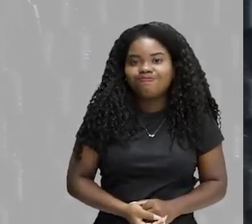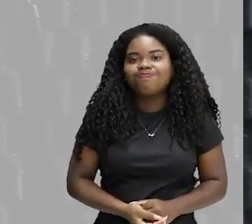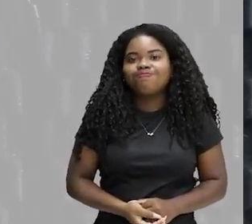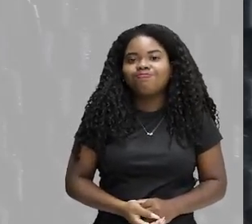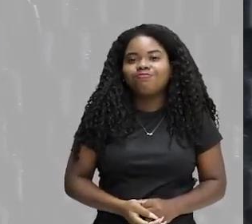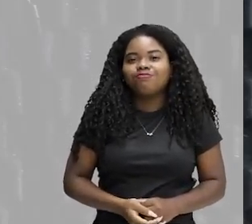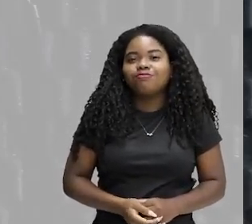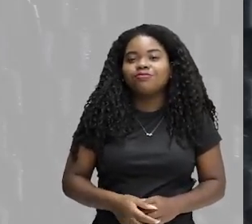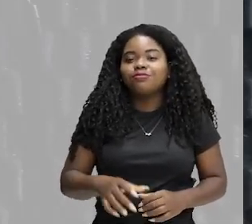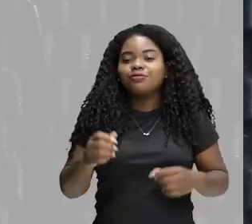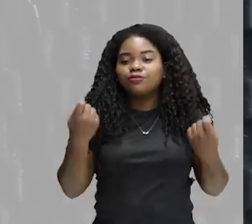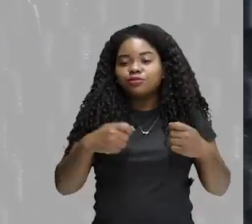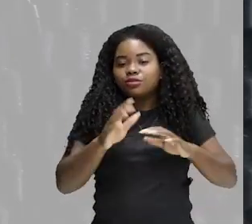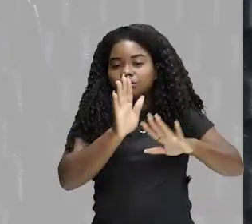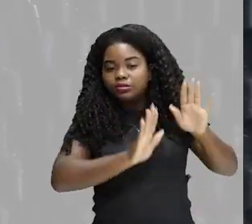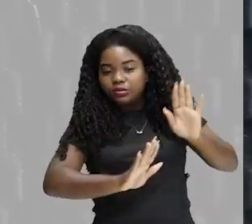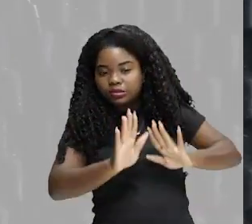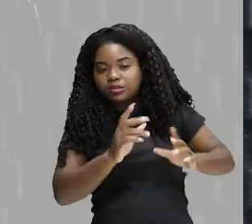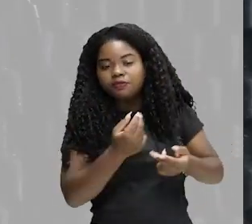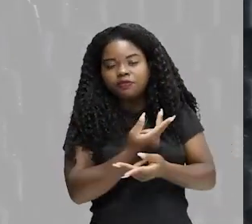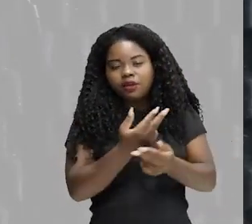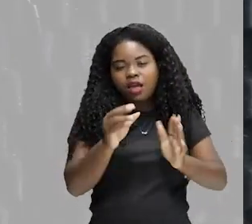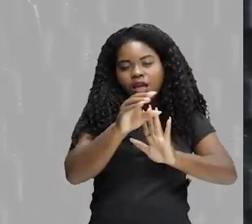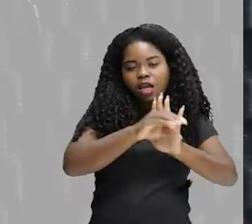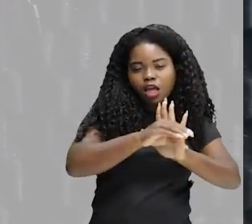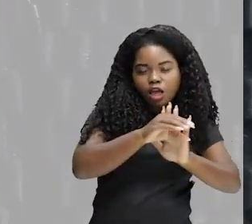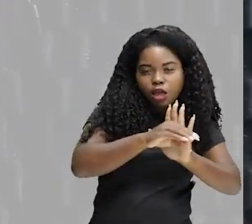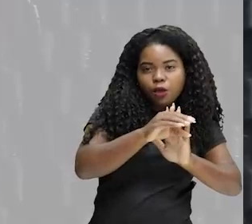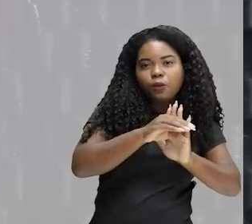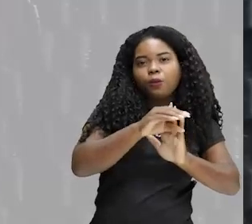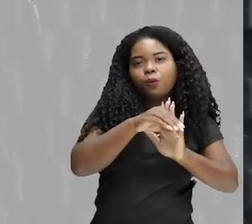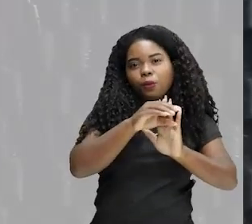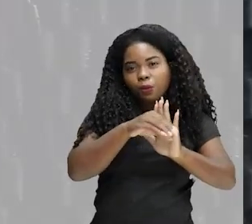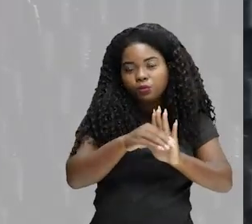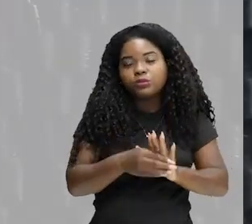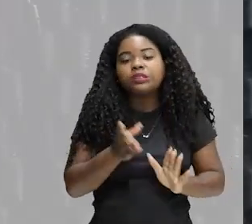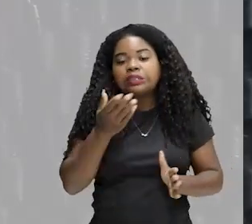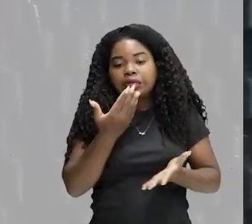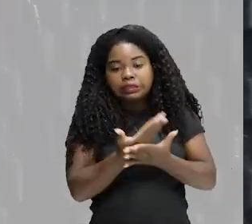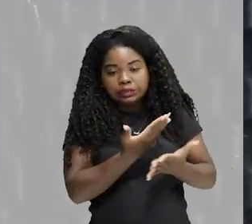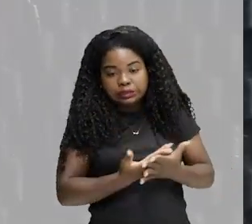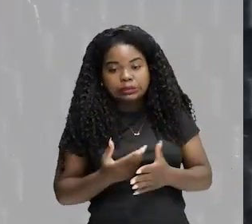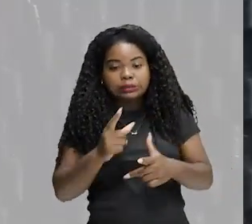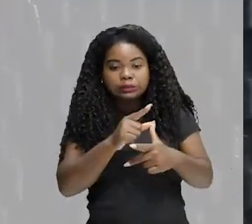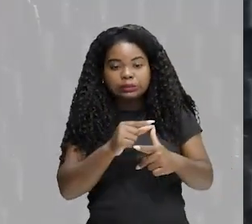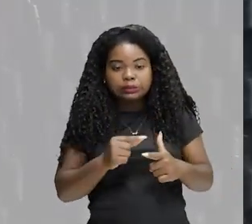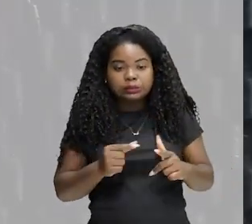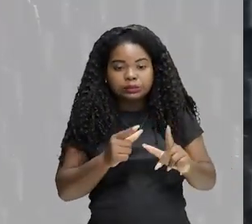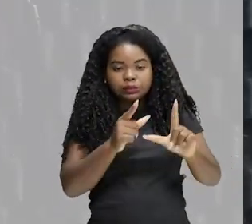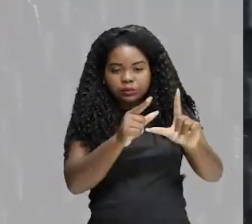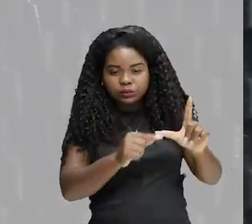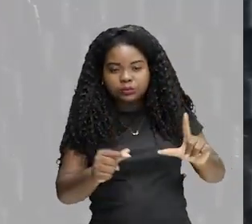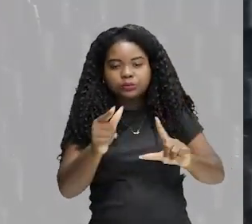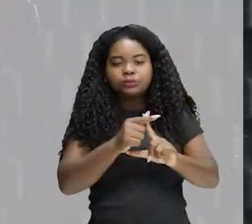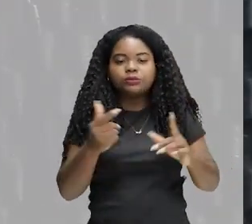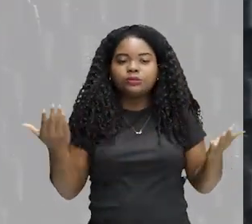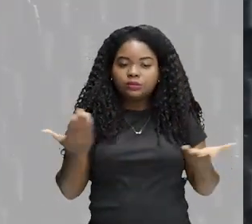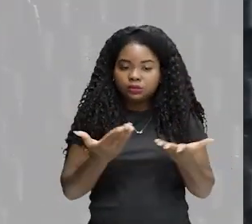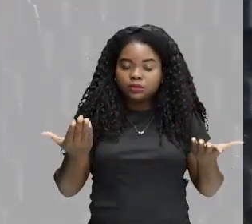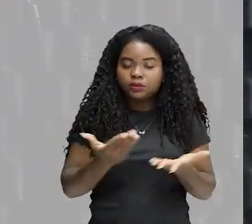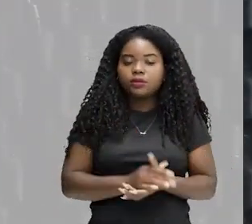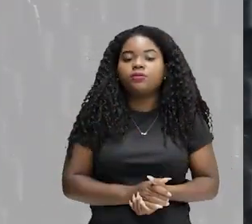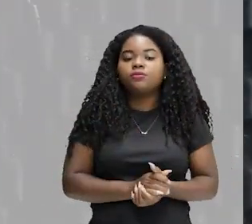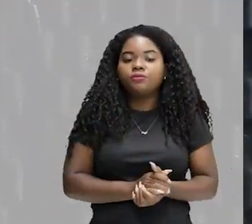tem muitos conceitos, tem uma reunião de tudo daquilo que a gente já estudou sobre logaritmo e agora chegou o momento de aplicar.